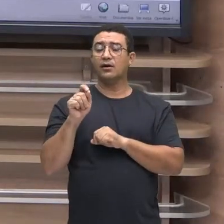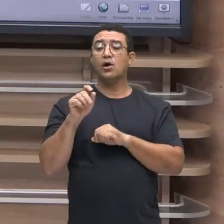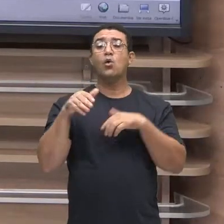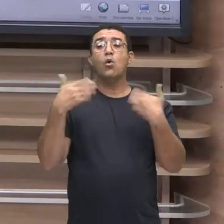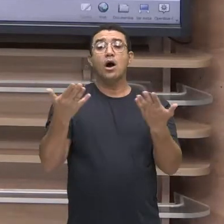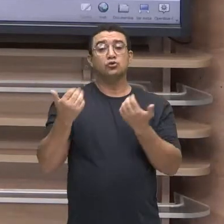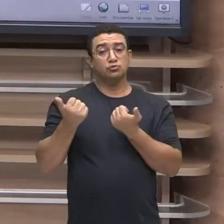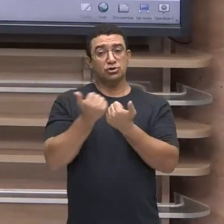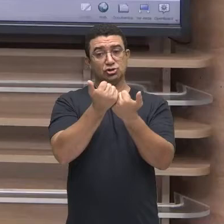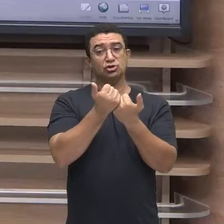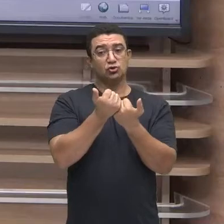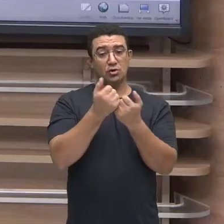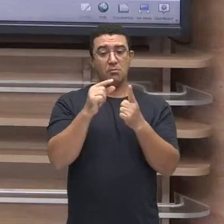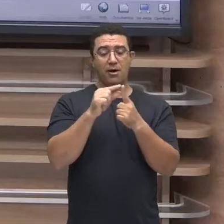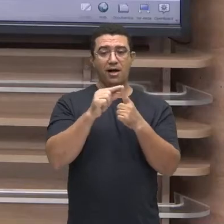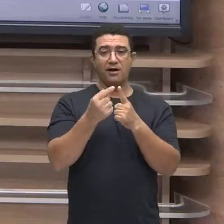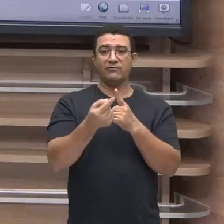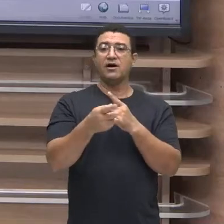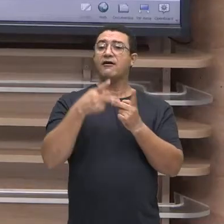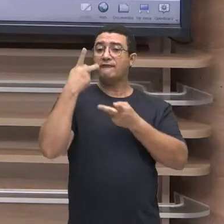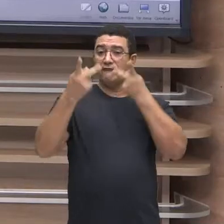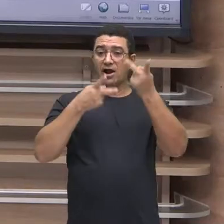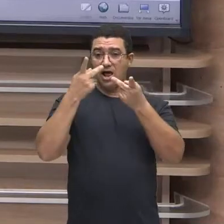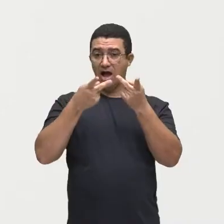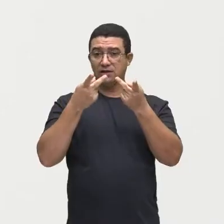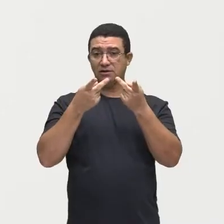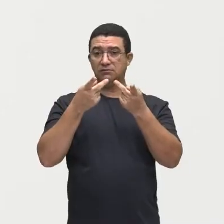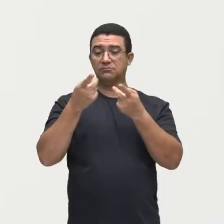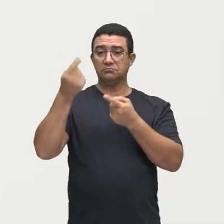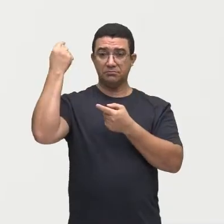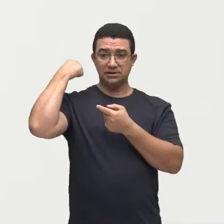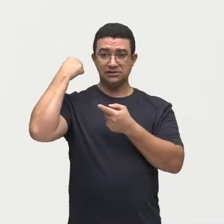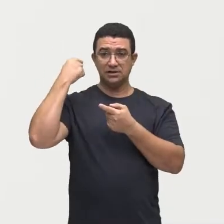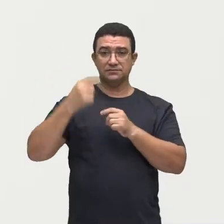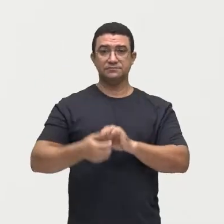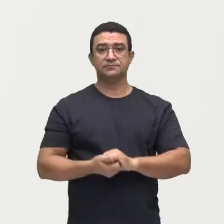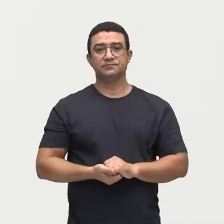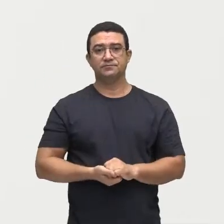um termo já mencionado anteriormente. Então, vamos entender aqui.